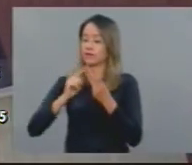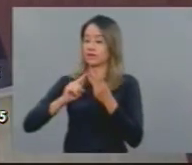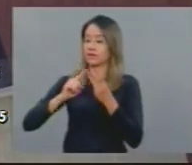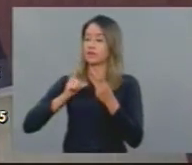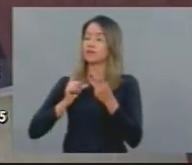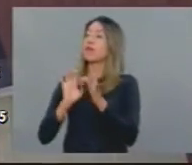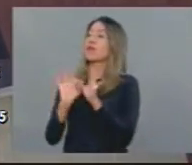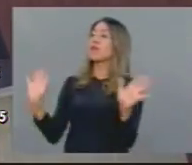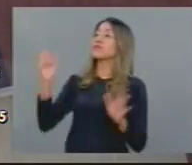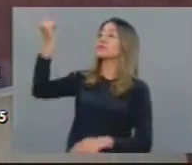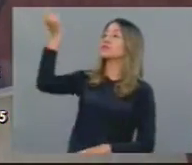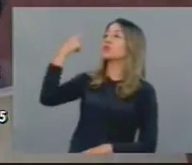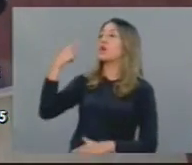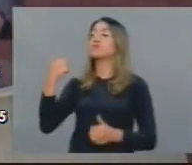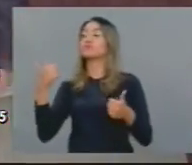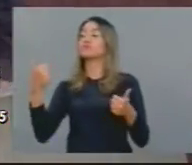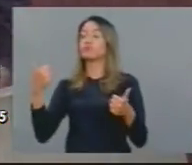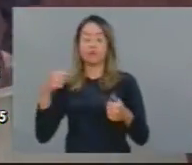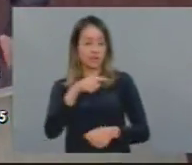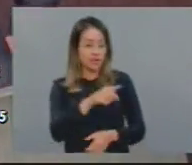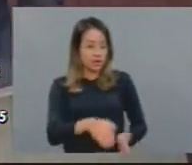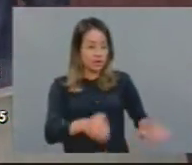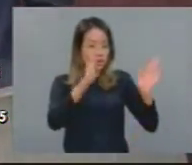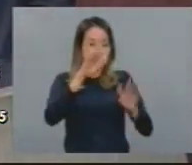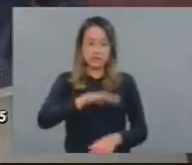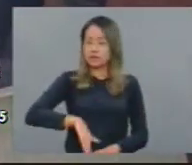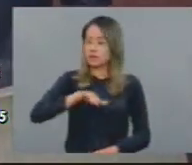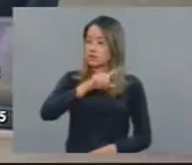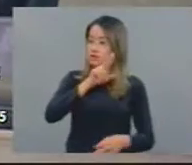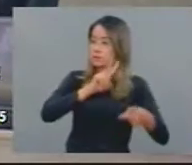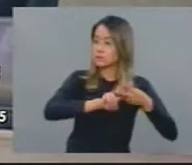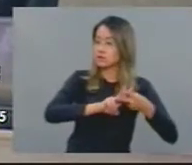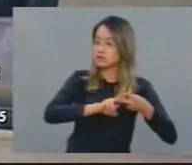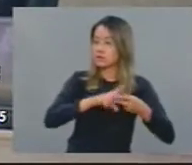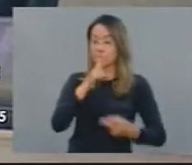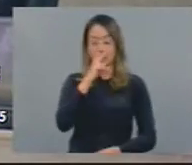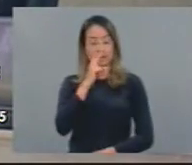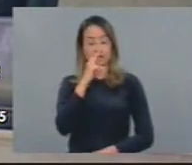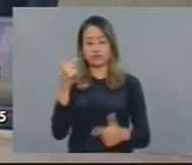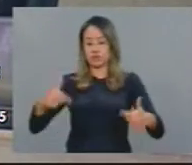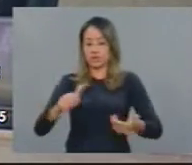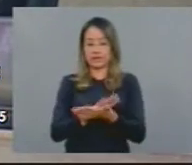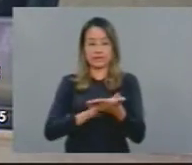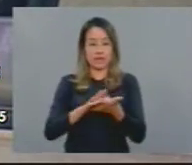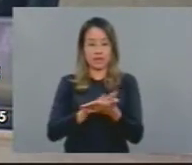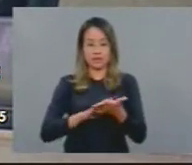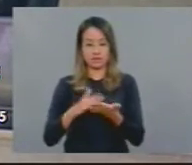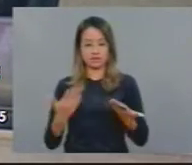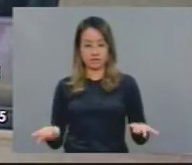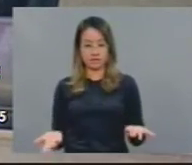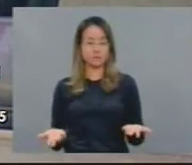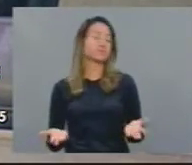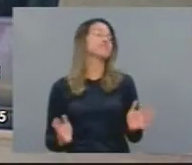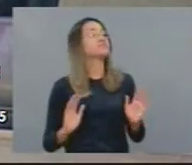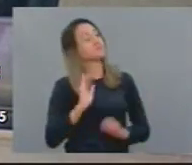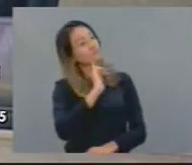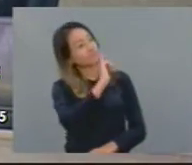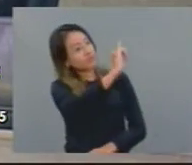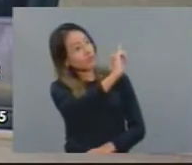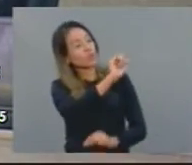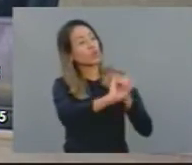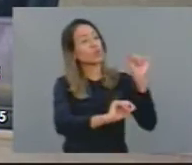Isso é um desrespeito com o povo do Ceará. Isso é dado oficial, doutor. Não é invenção minha, não. 6 anos